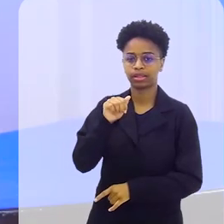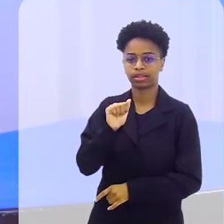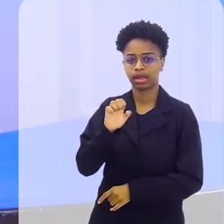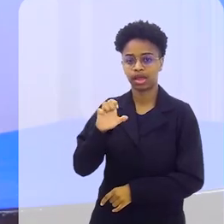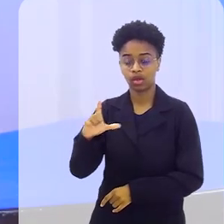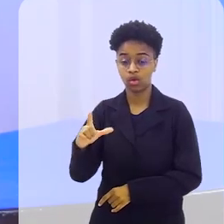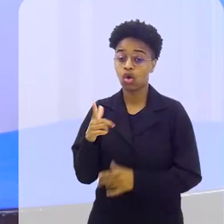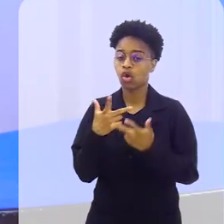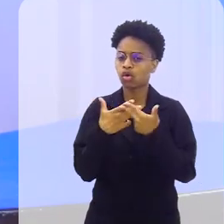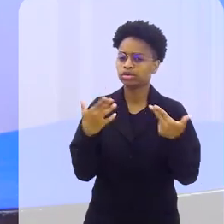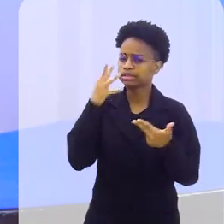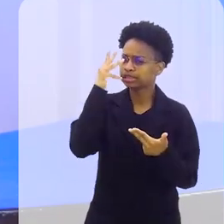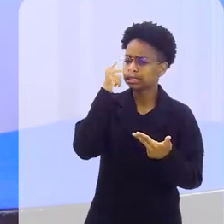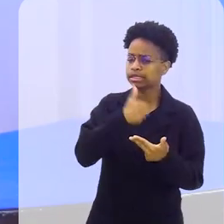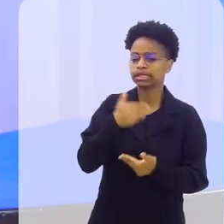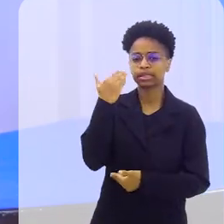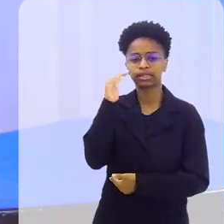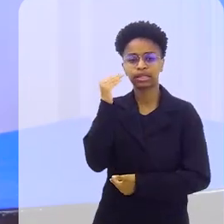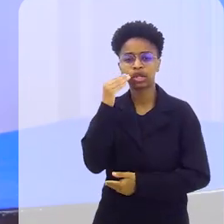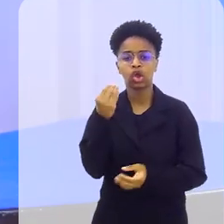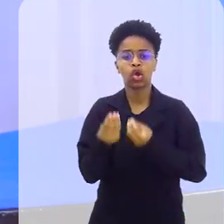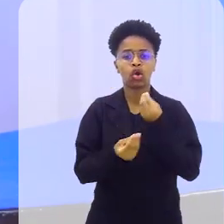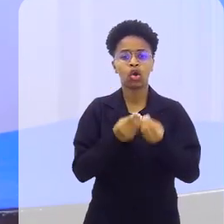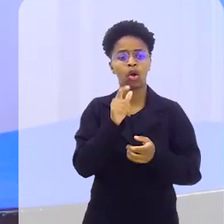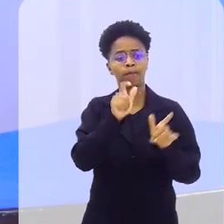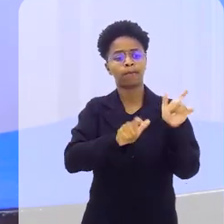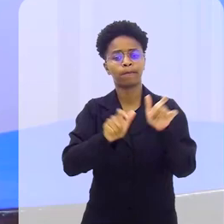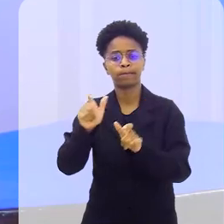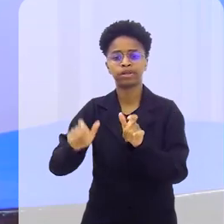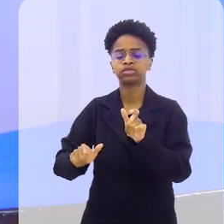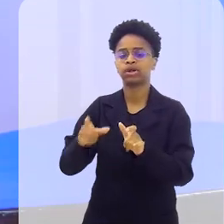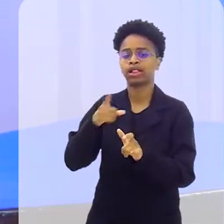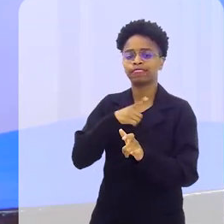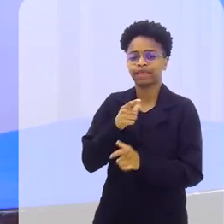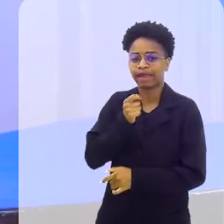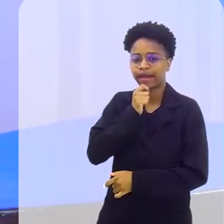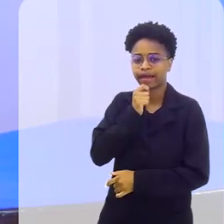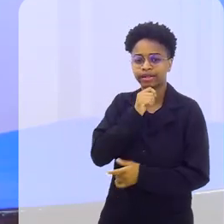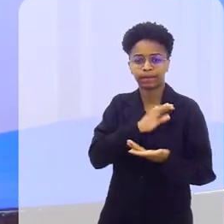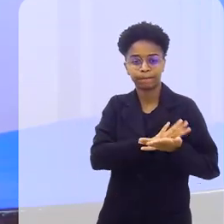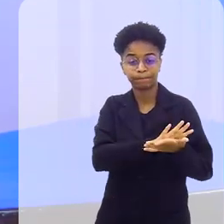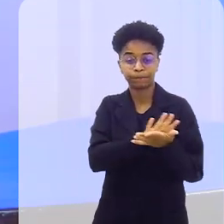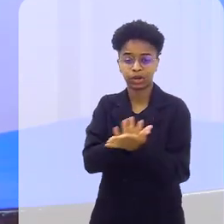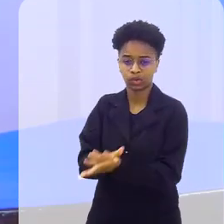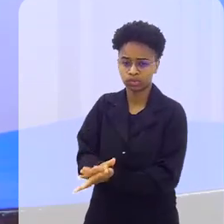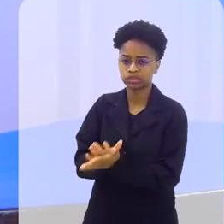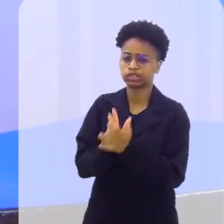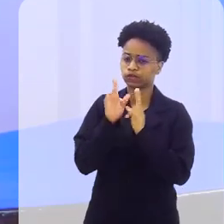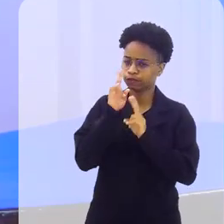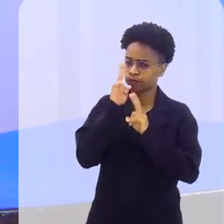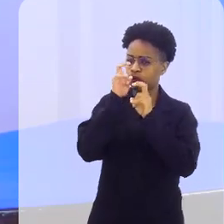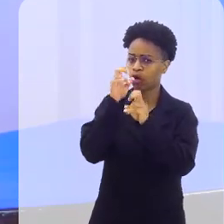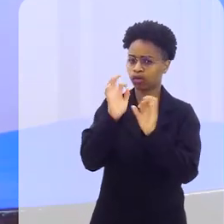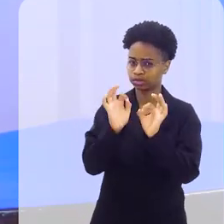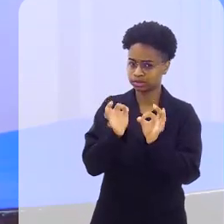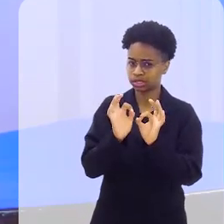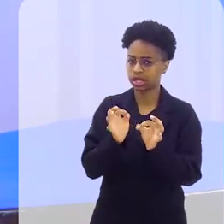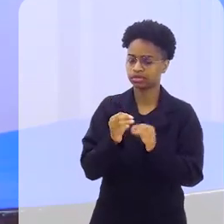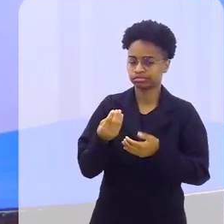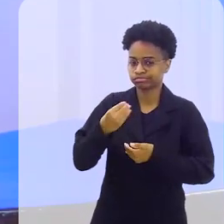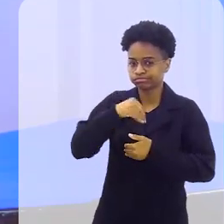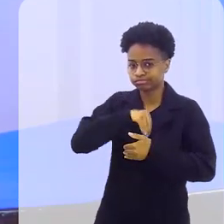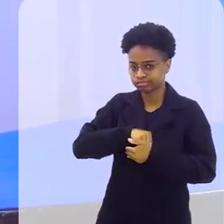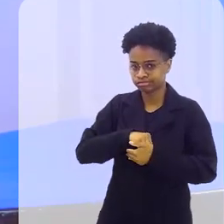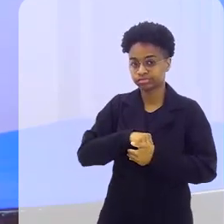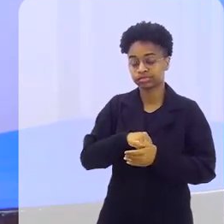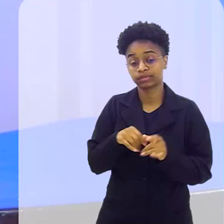coisa incrível é entender como o ser humano ainda tem essa questão do preconceito muito, muito forte dentro